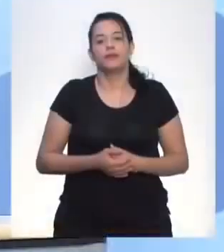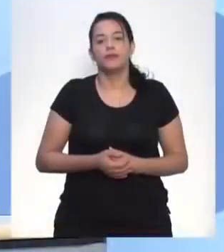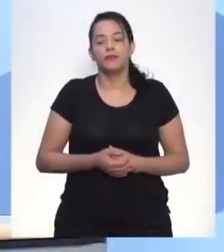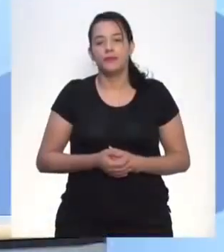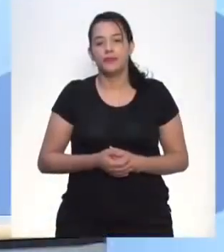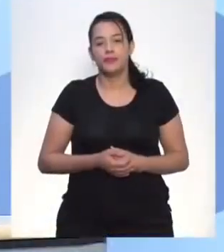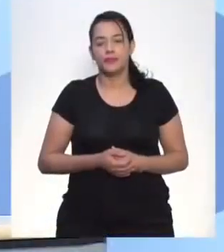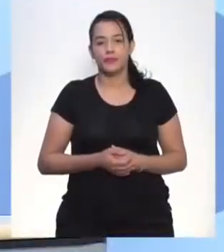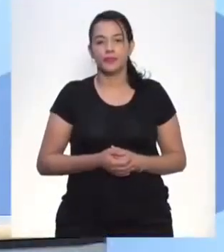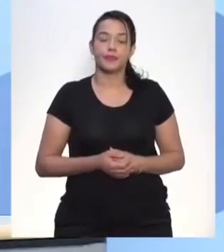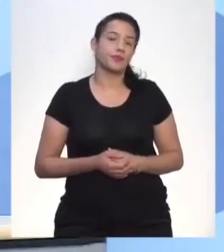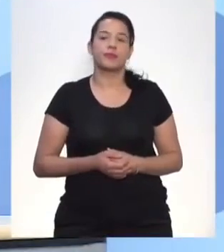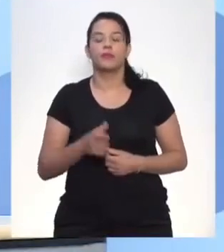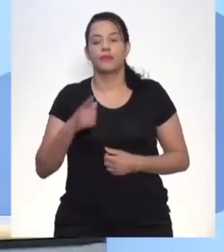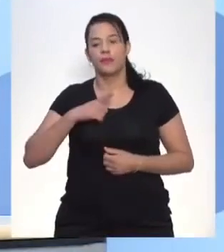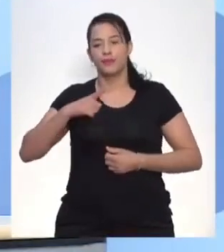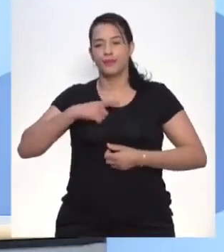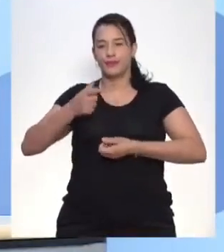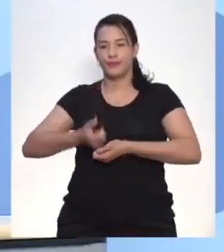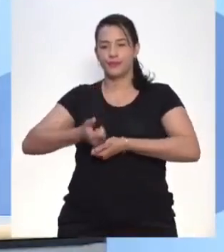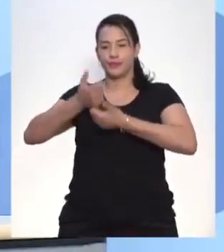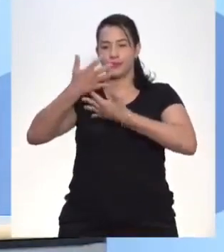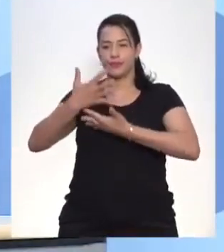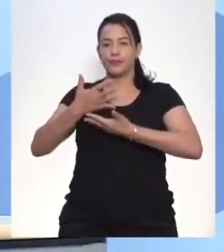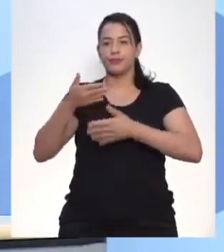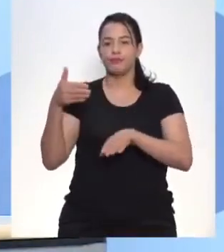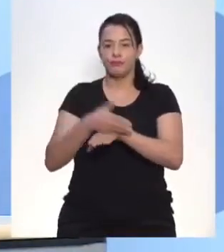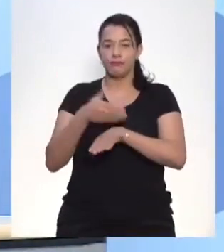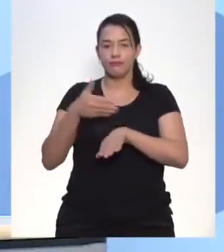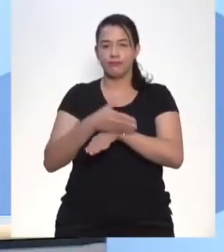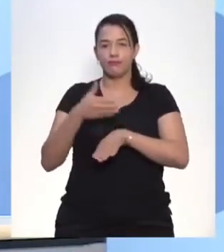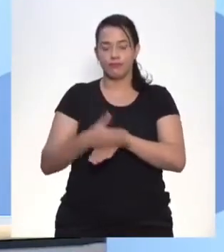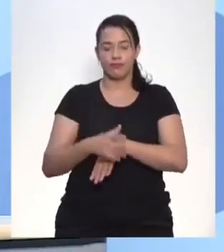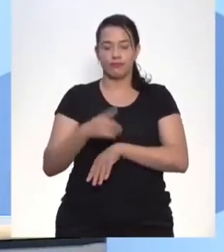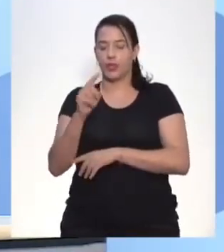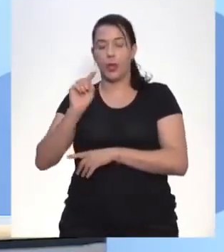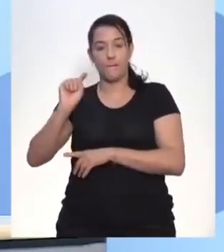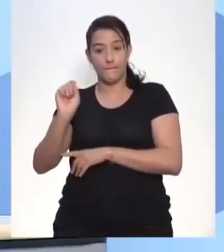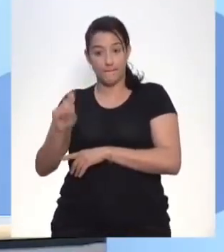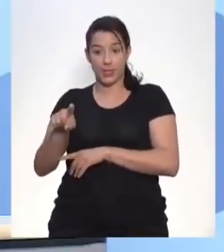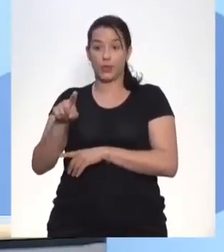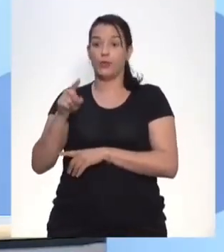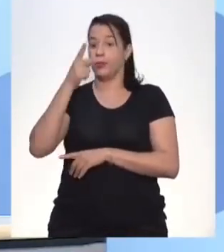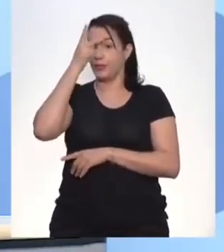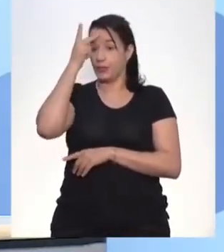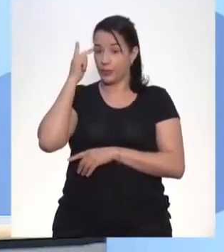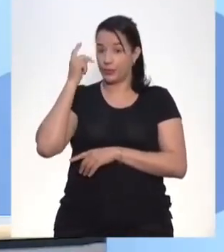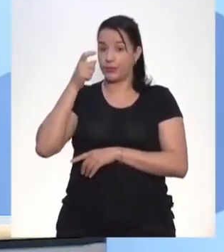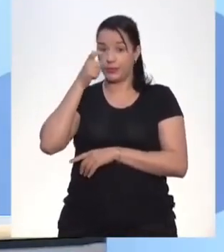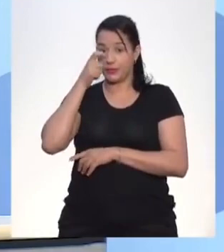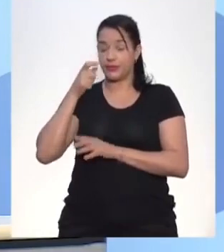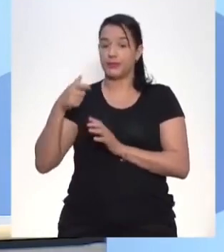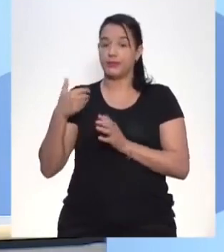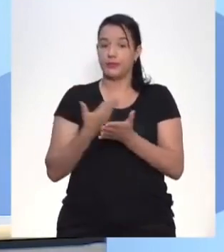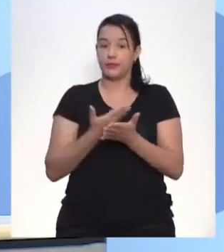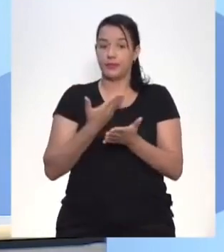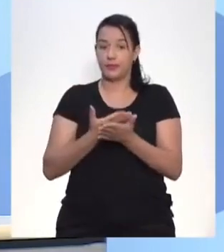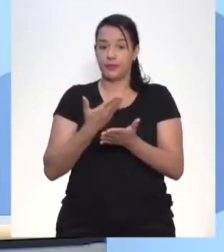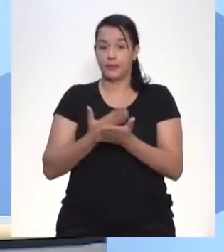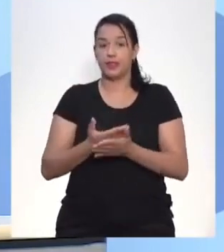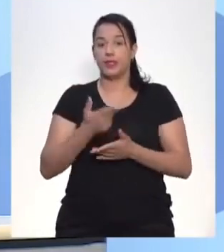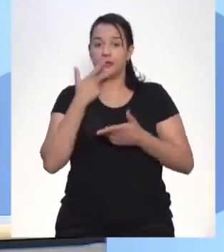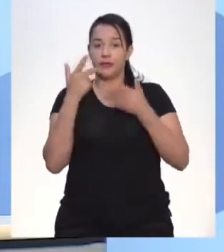Olha aí, Jonas, bastante participação. Nós estamos aí com 41.500 né? Falando sobre os